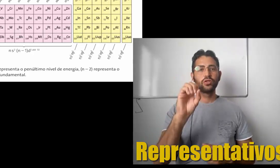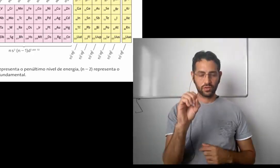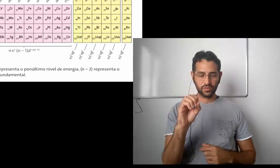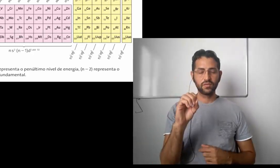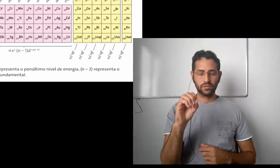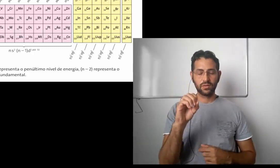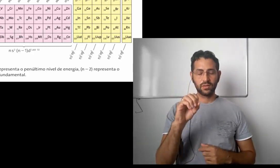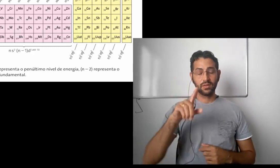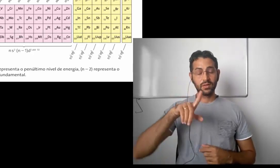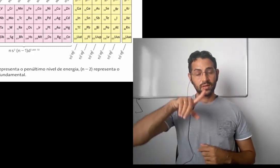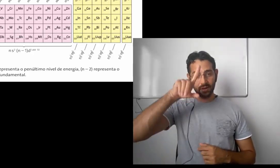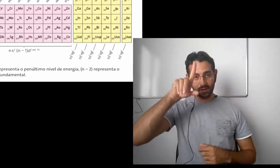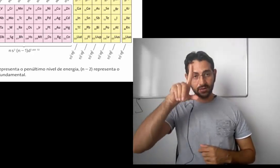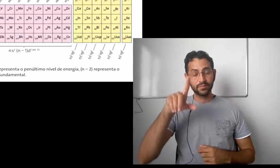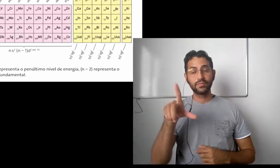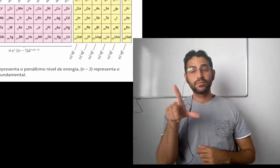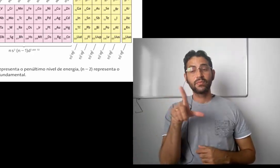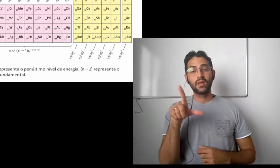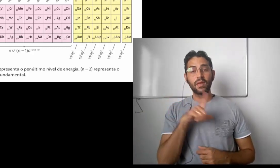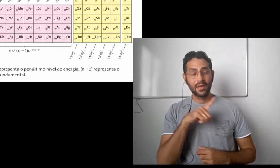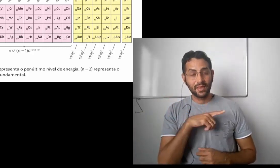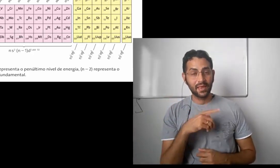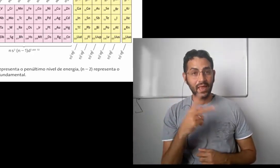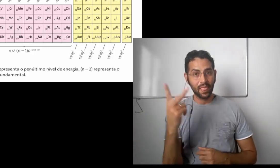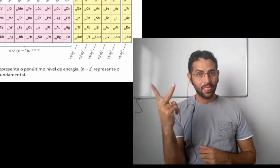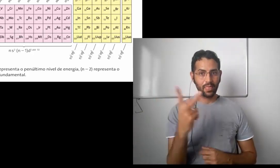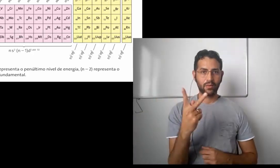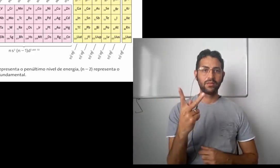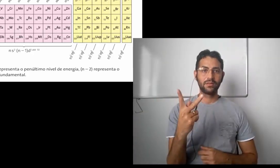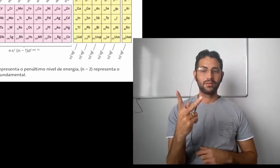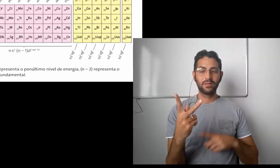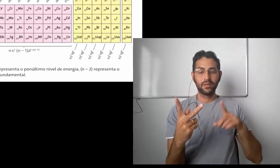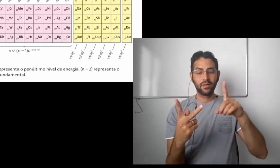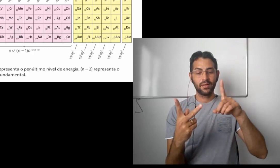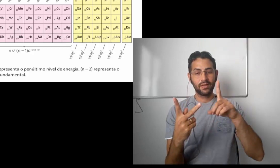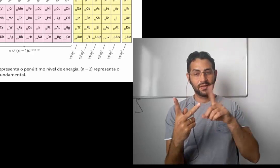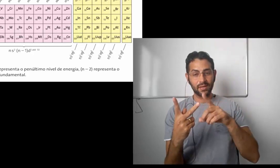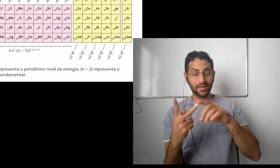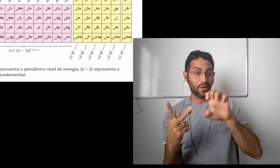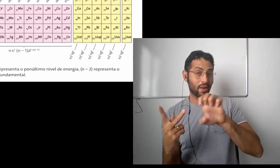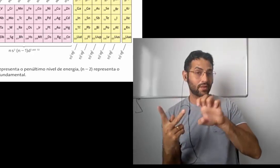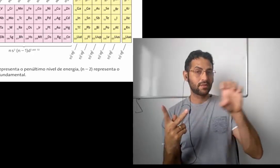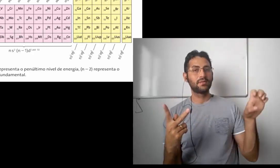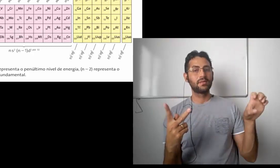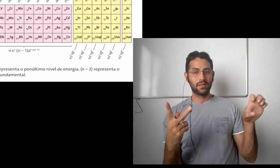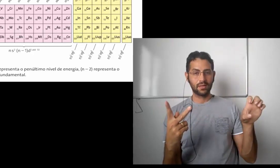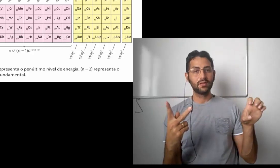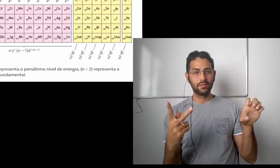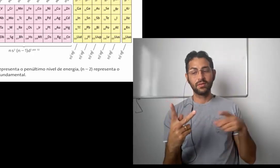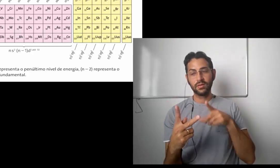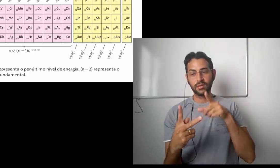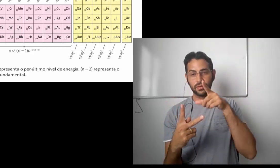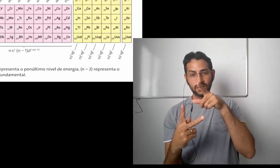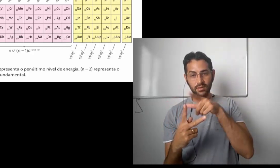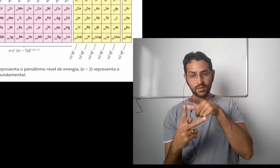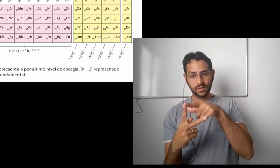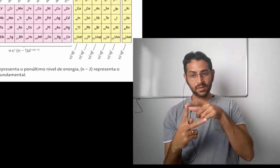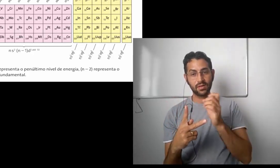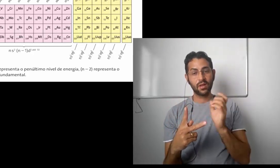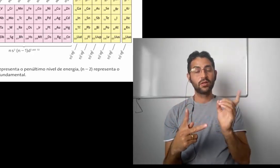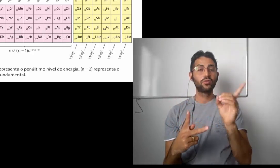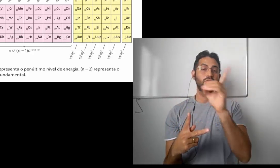também do lado direito. Temos aí, então, os elementos representativos, né, desses dois lados. Professor, por que está dos dois